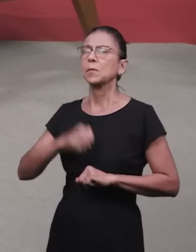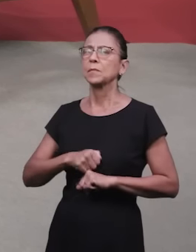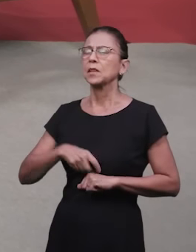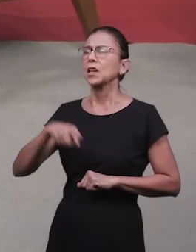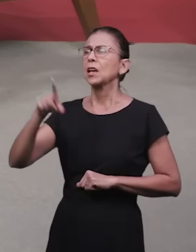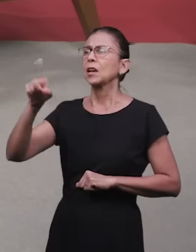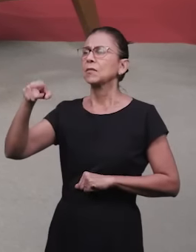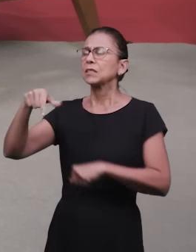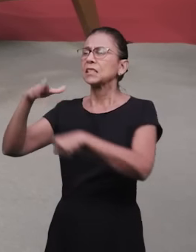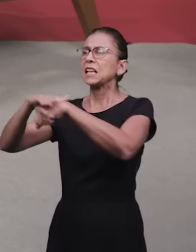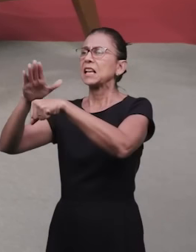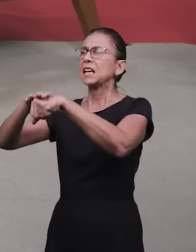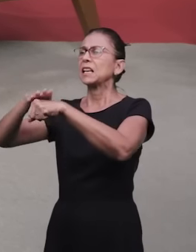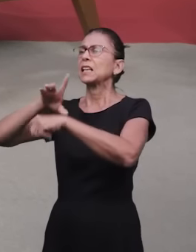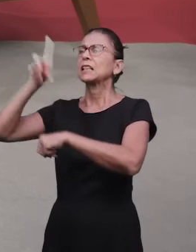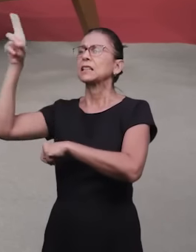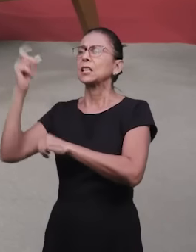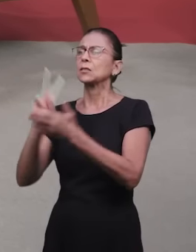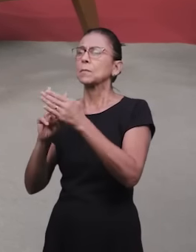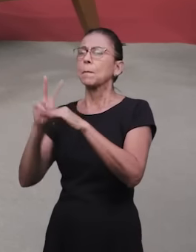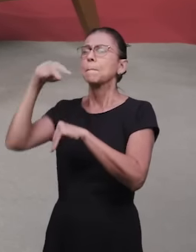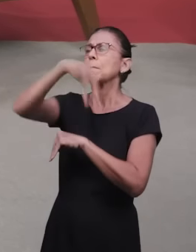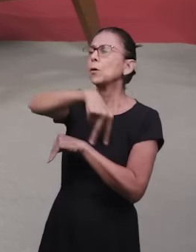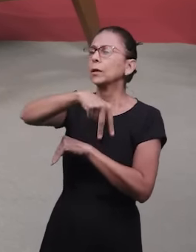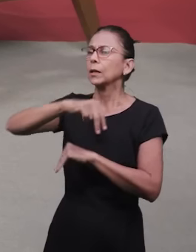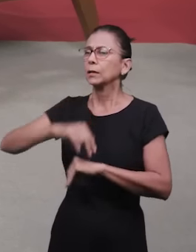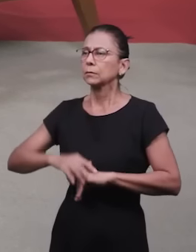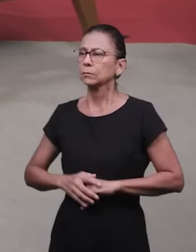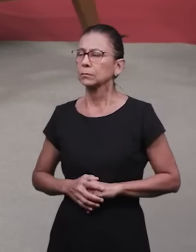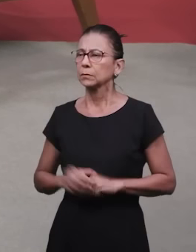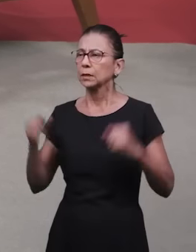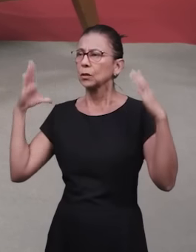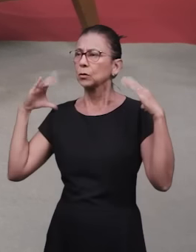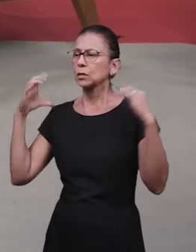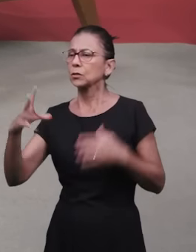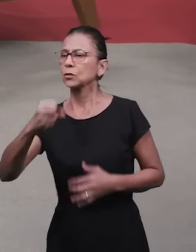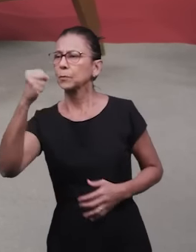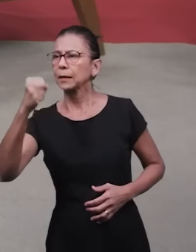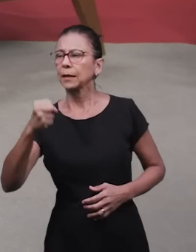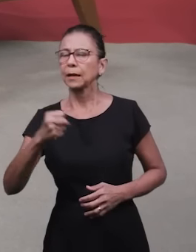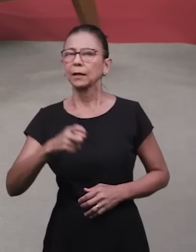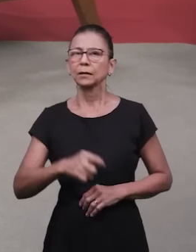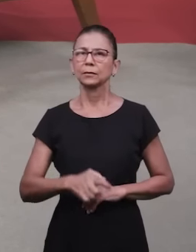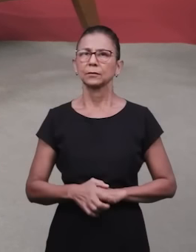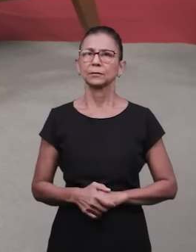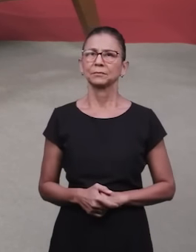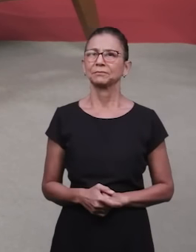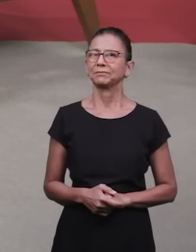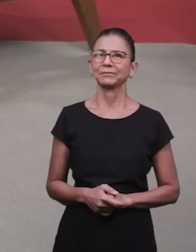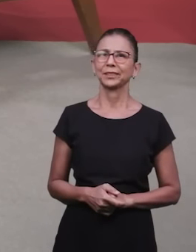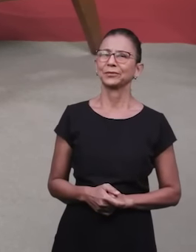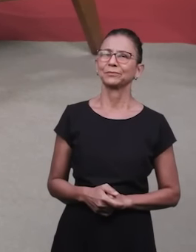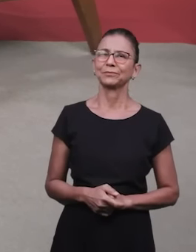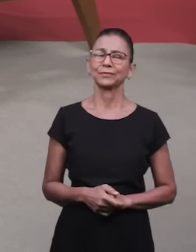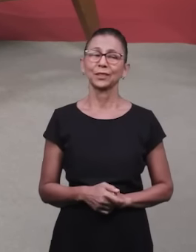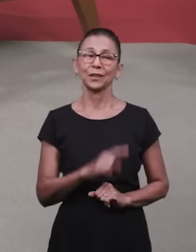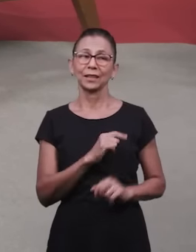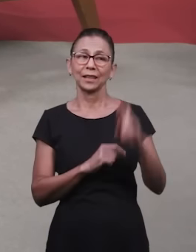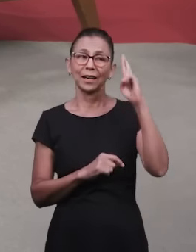porque os anjos vão te... Então, ele cita a palavra sempre da razão, mas ele esquece da revelação que é o